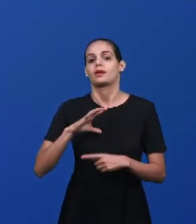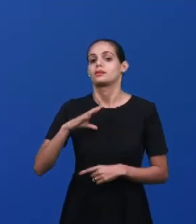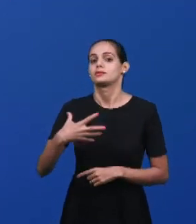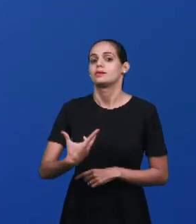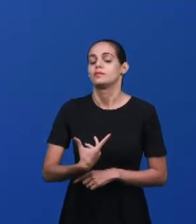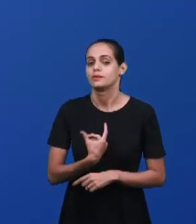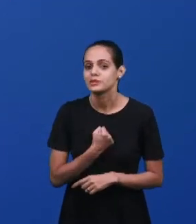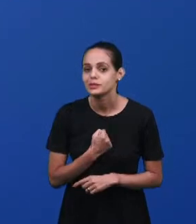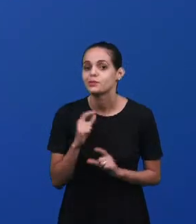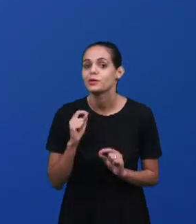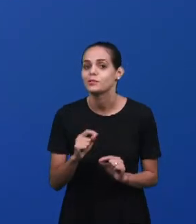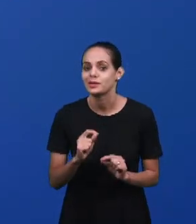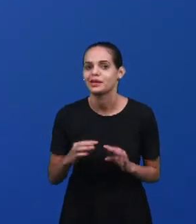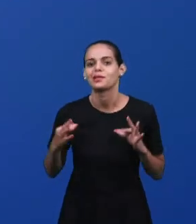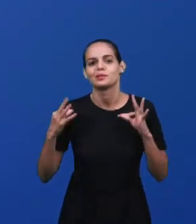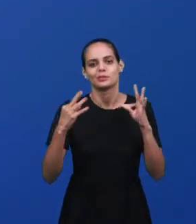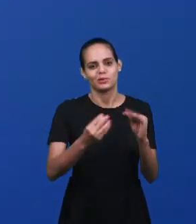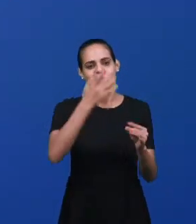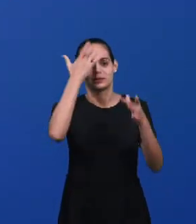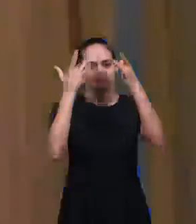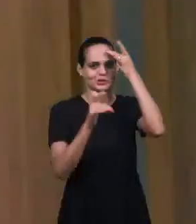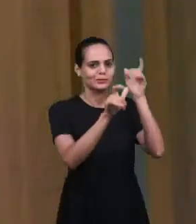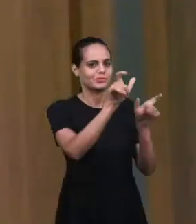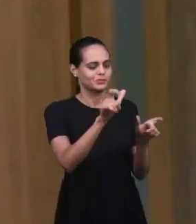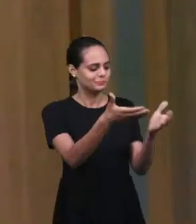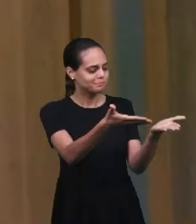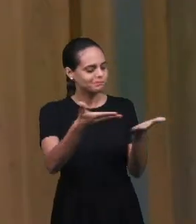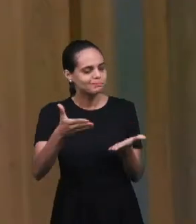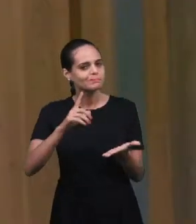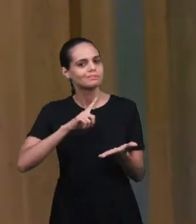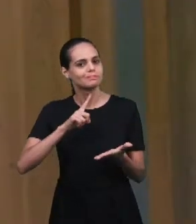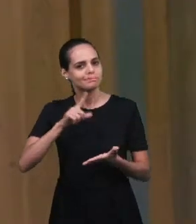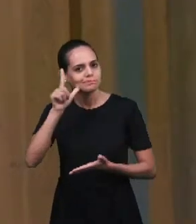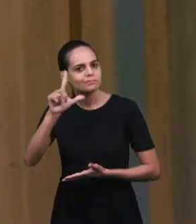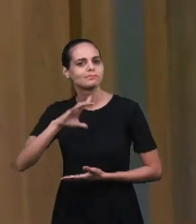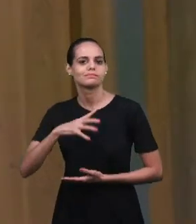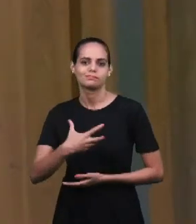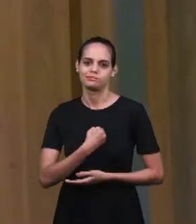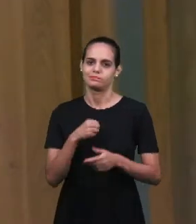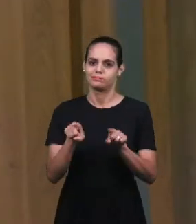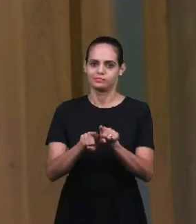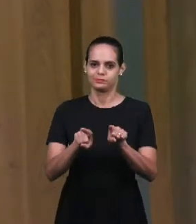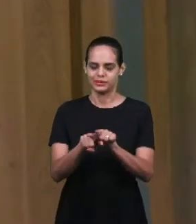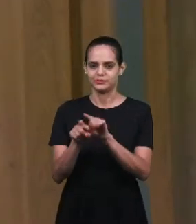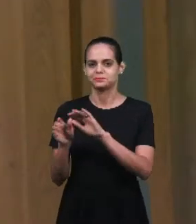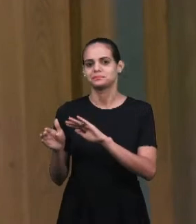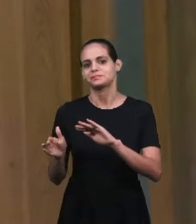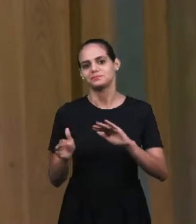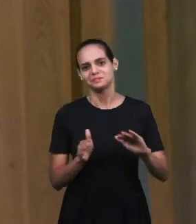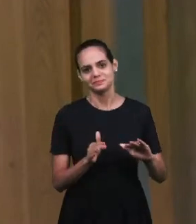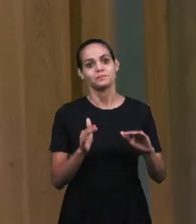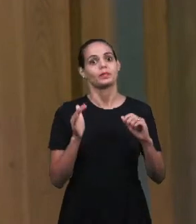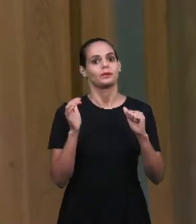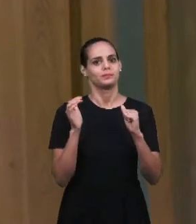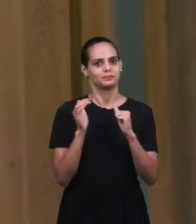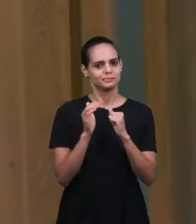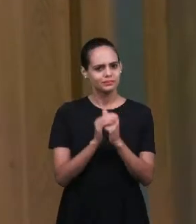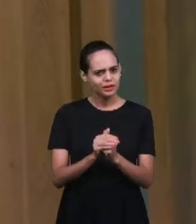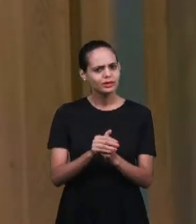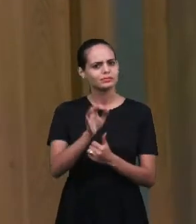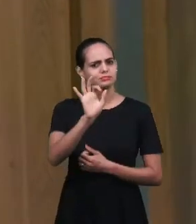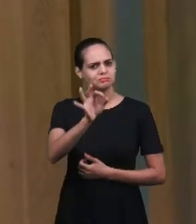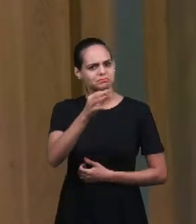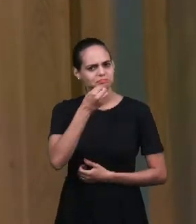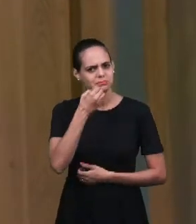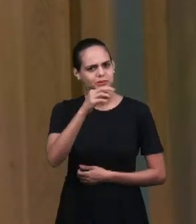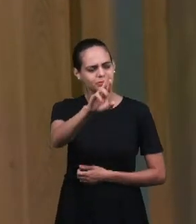é para todos. A paz. Muito bem, a conclusão, Douglas, que você chegou, que a quem